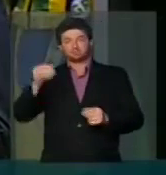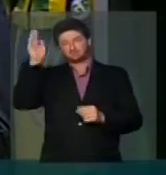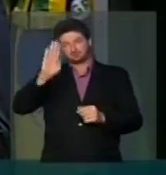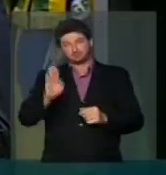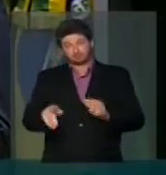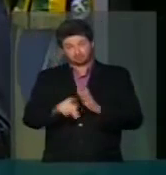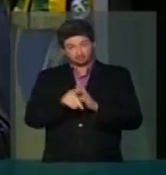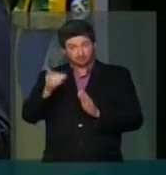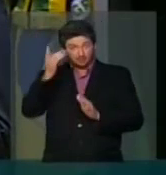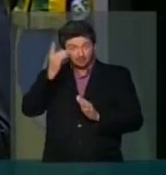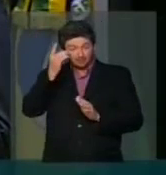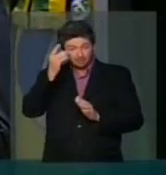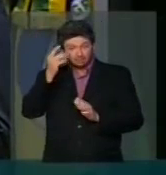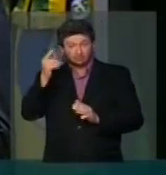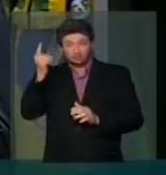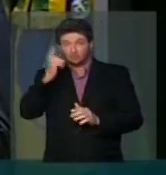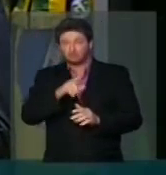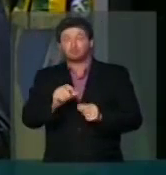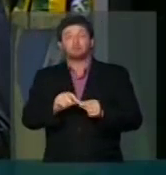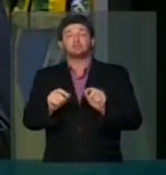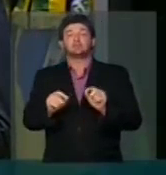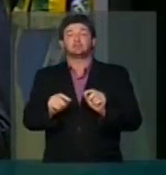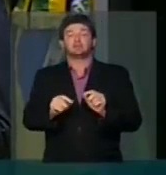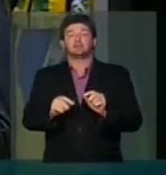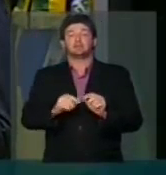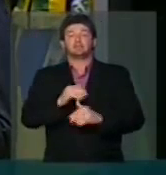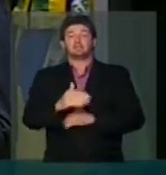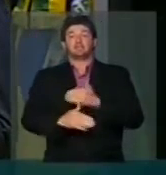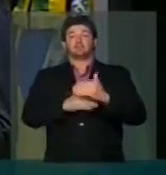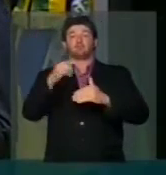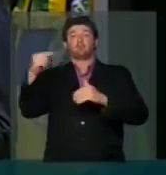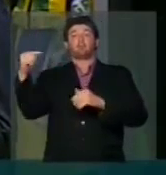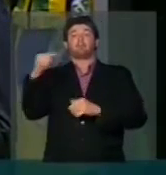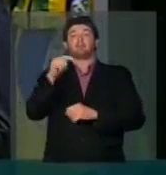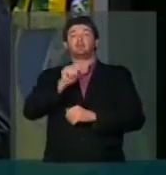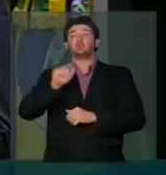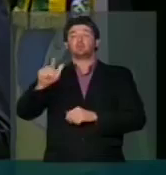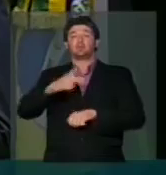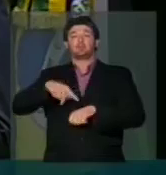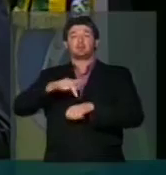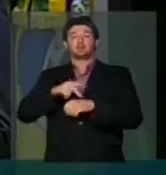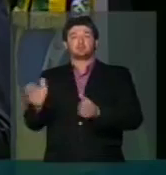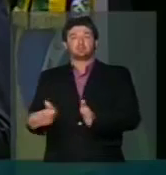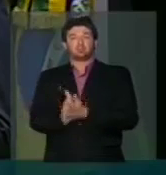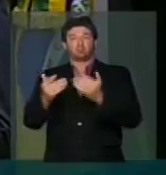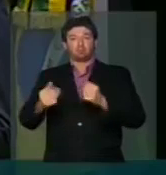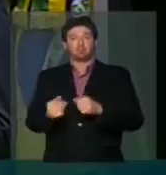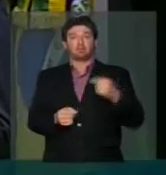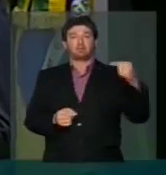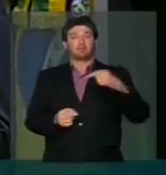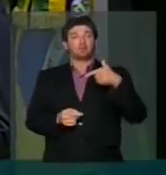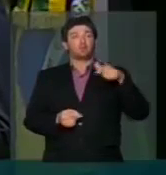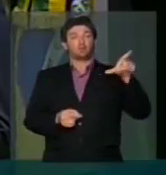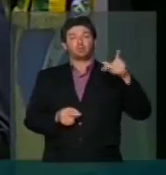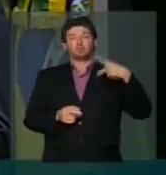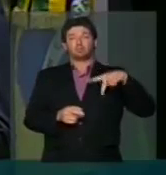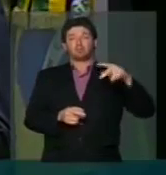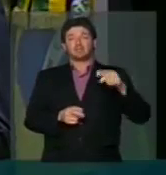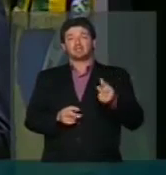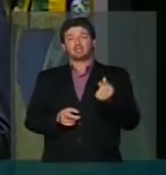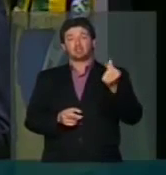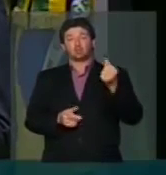de Dilma tem conseguido a proeza de crescer menos que os países pobres, menos que os países ricos, menos que os